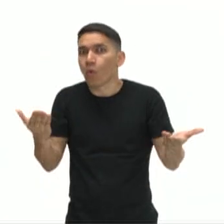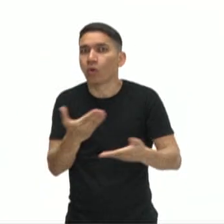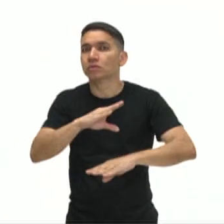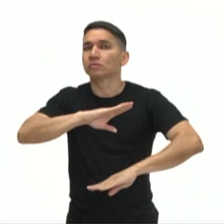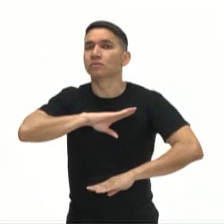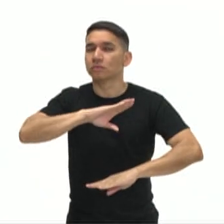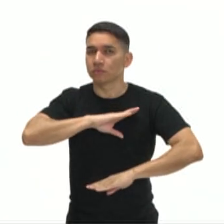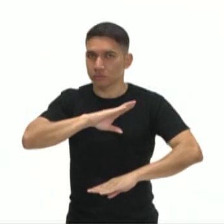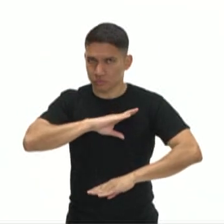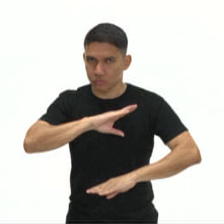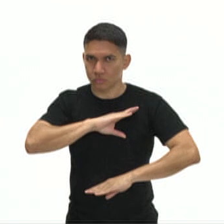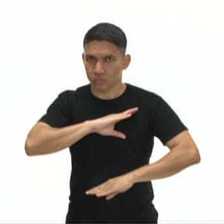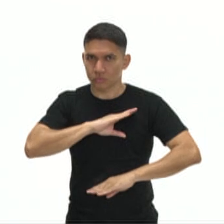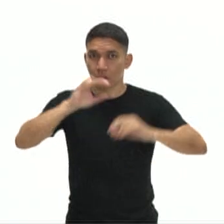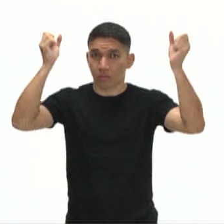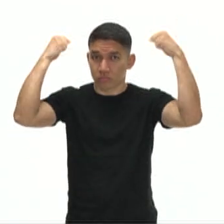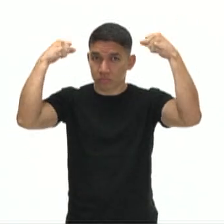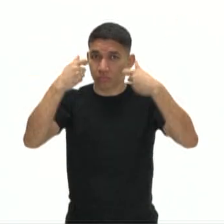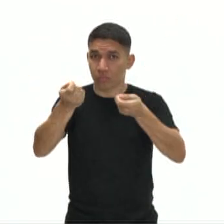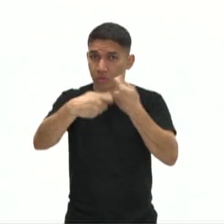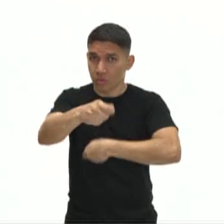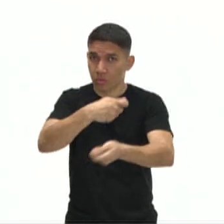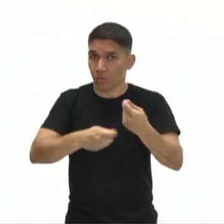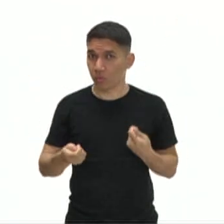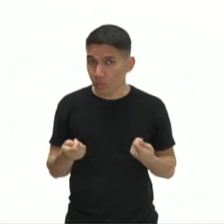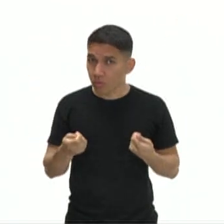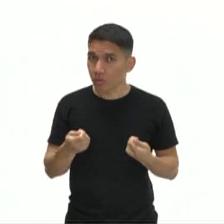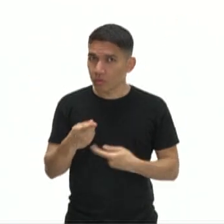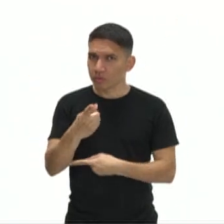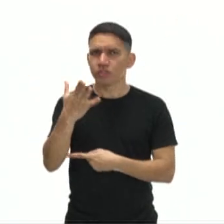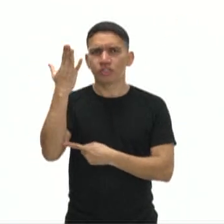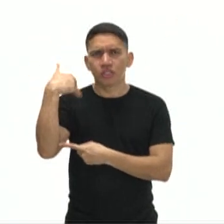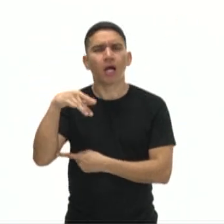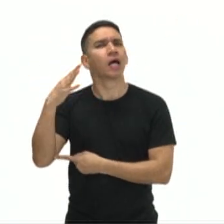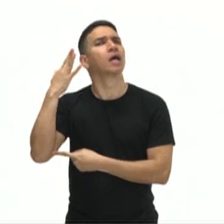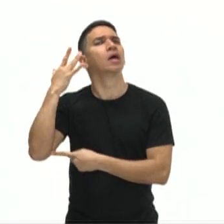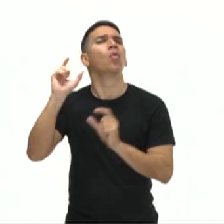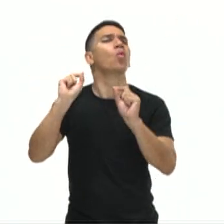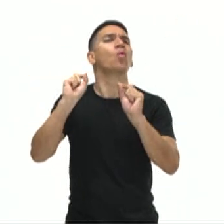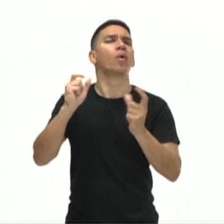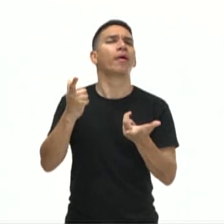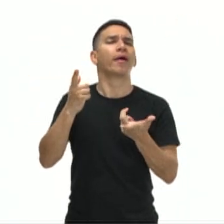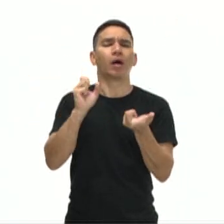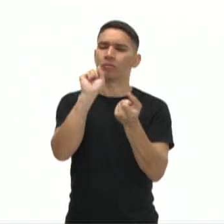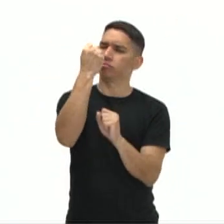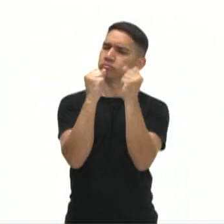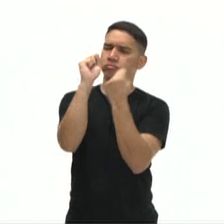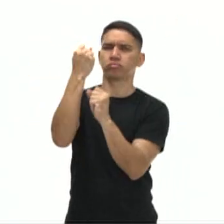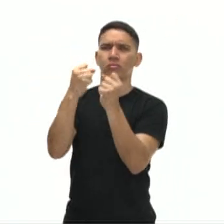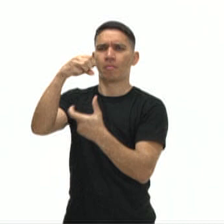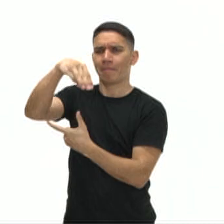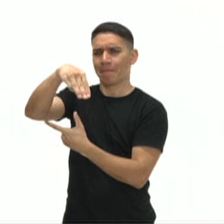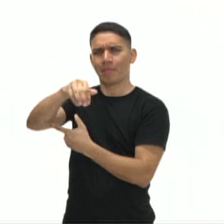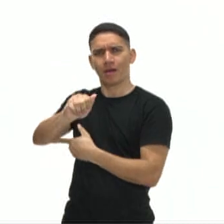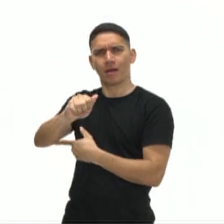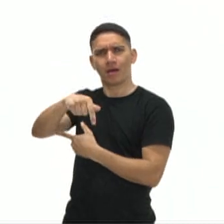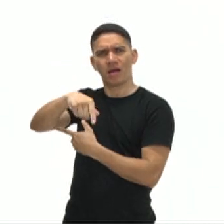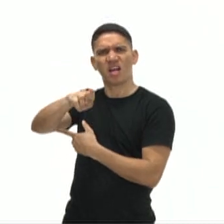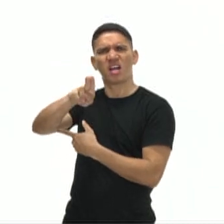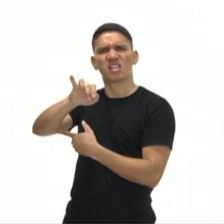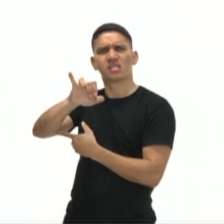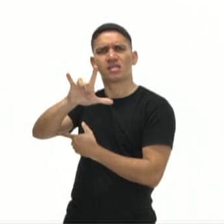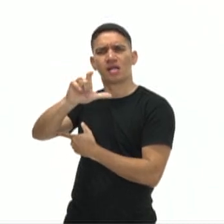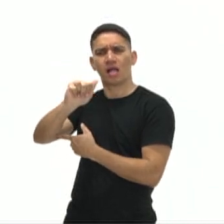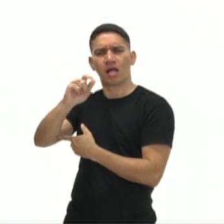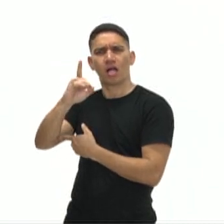do México hoje em dia? Então, já ouviram falar também sobre o que são as indústrias maquiladoras? E também no